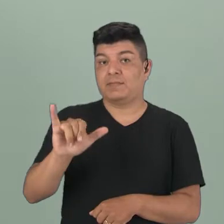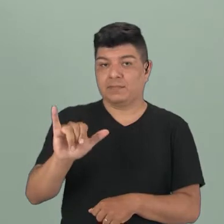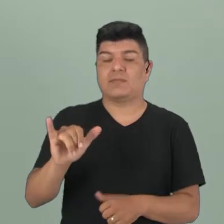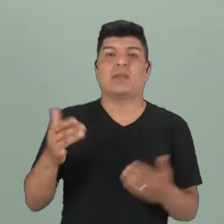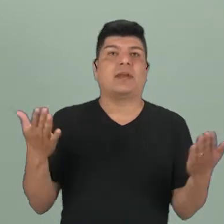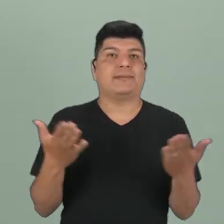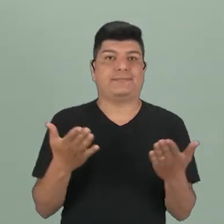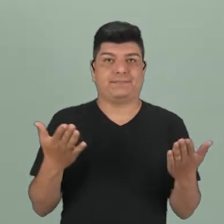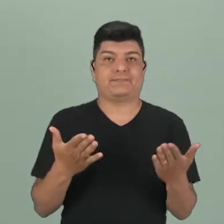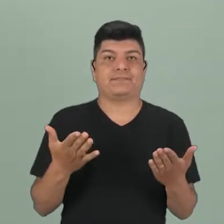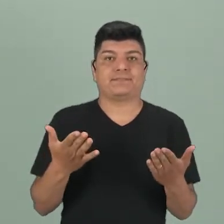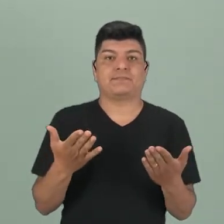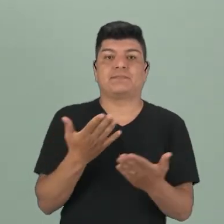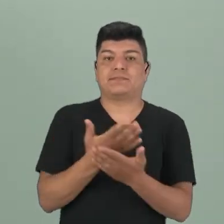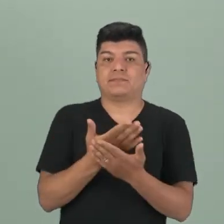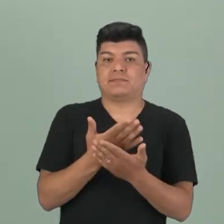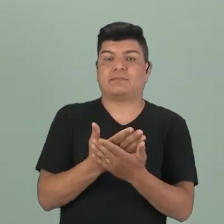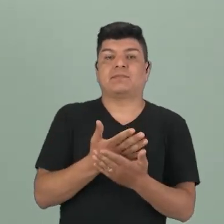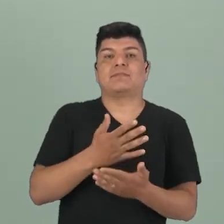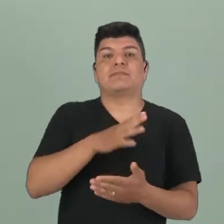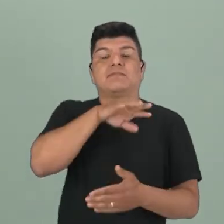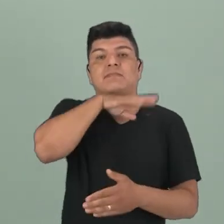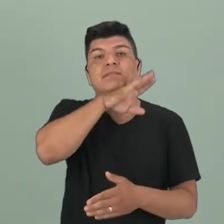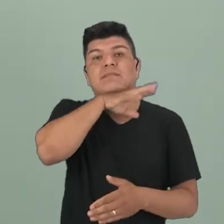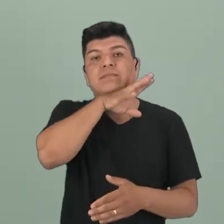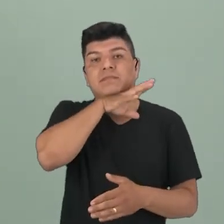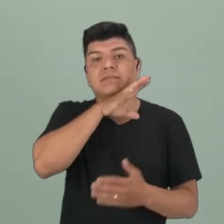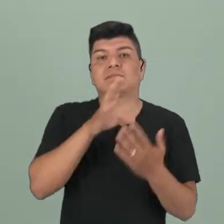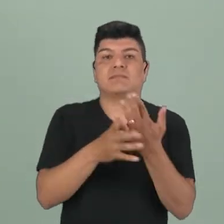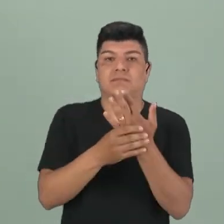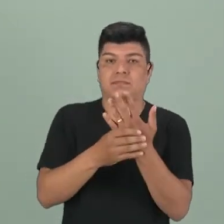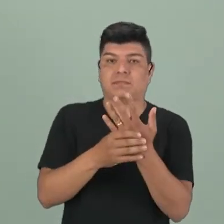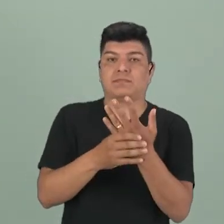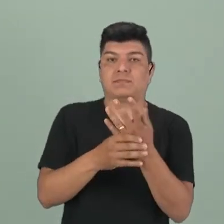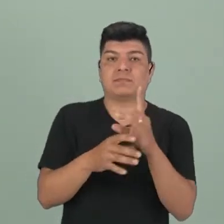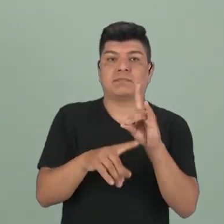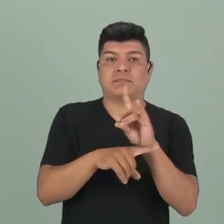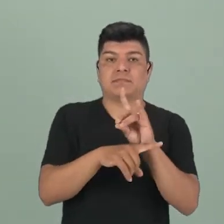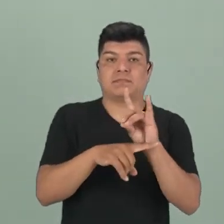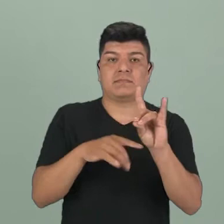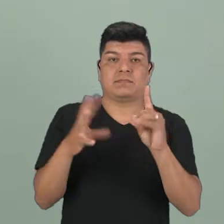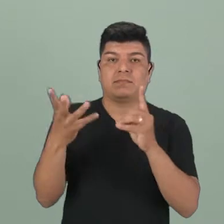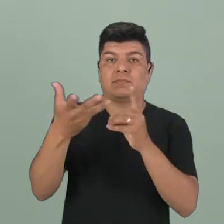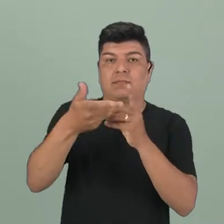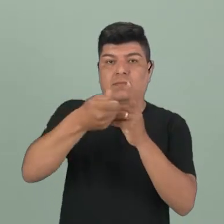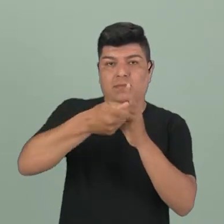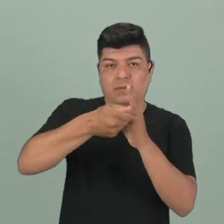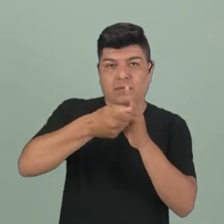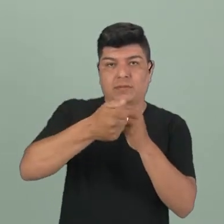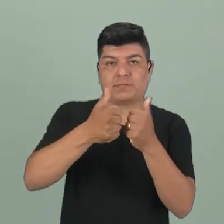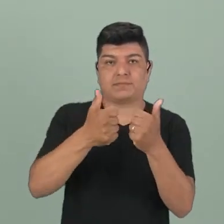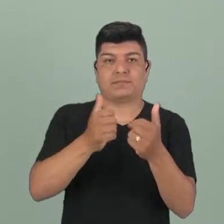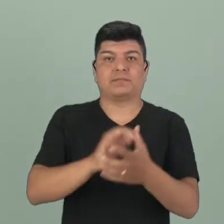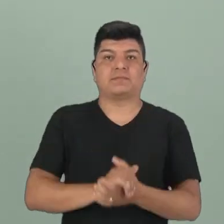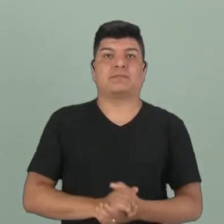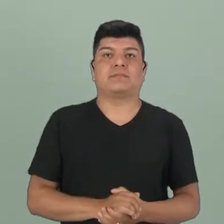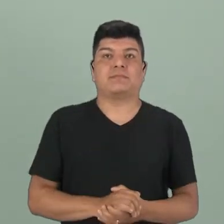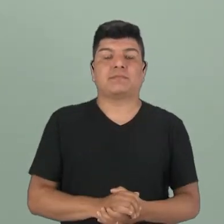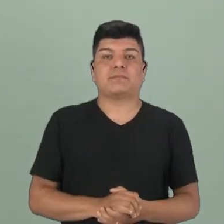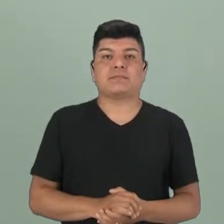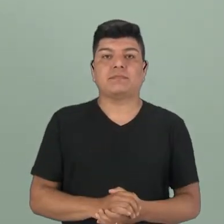hoje vamos trabalhar de novo animais herbívoros carnívoros e onívoros herbívoros carnívoros e onívoros